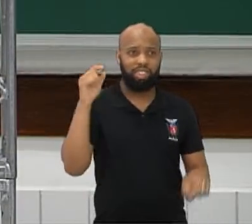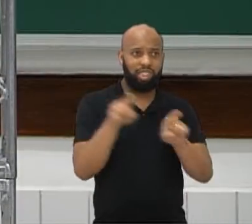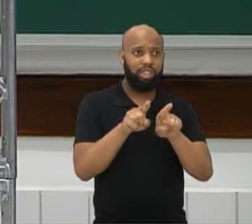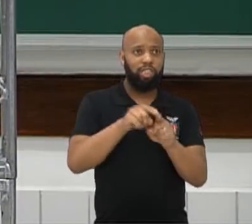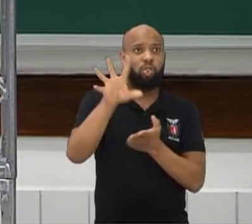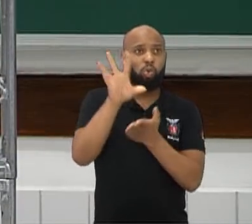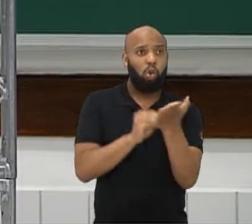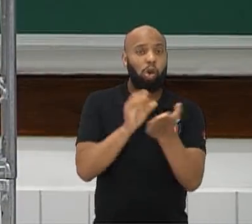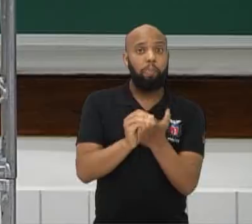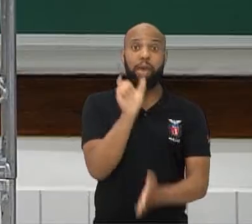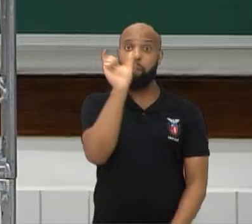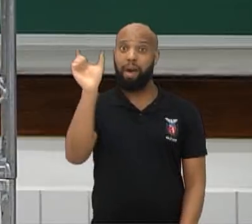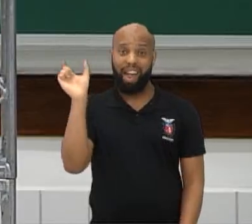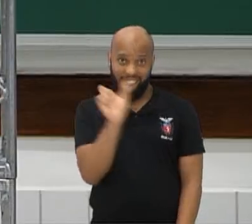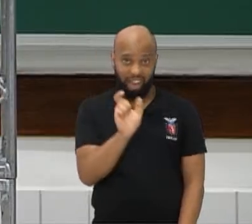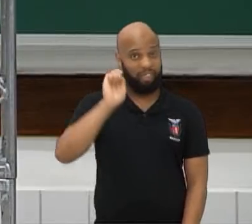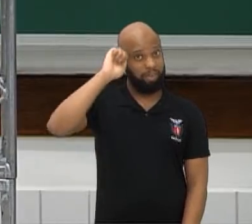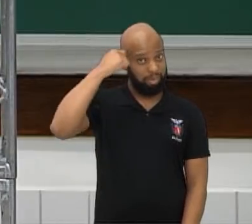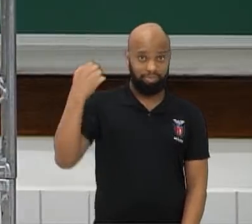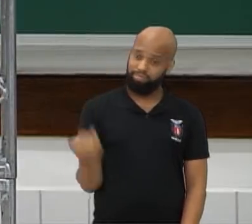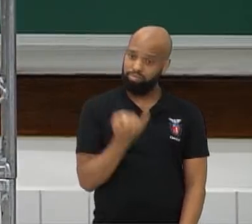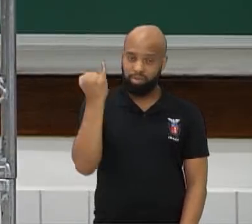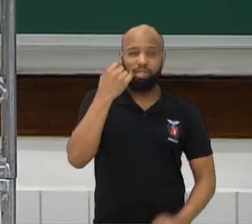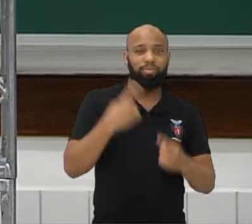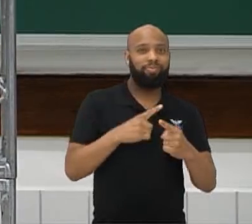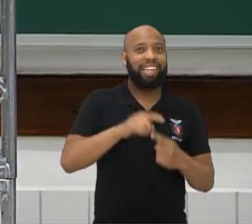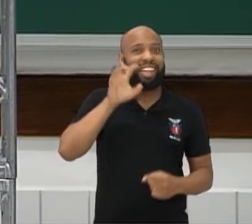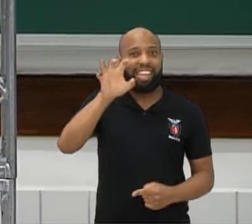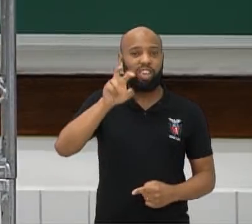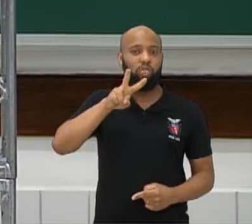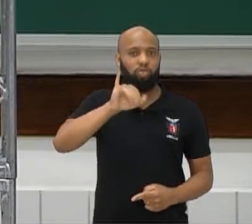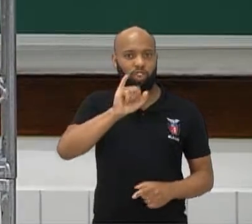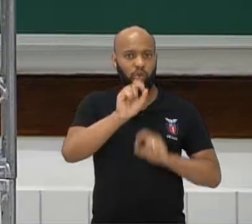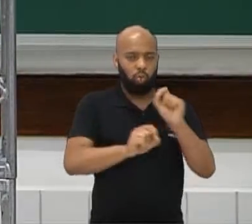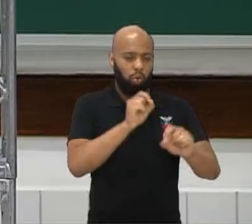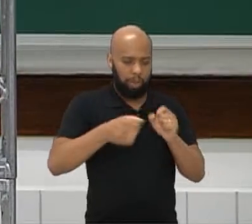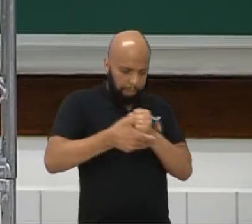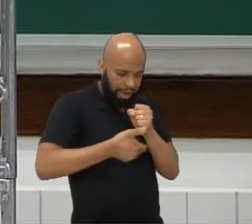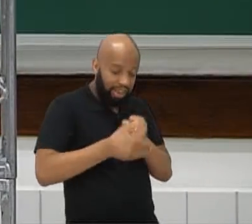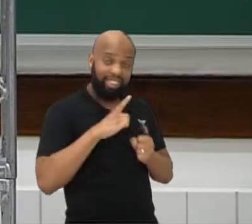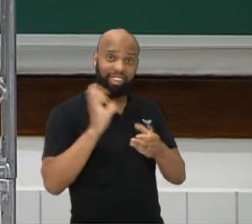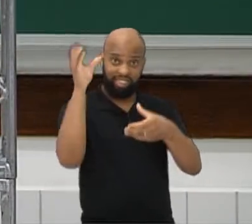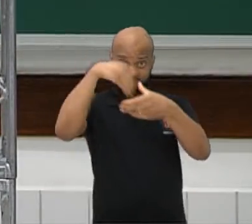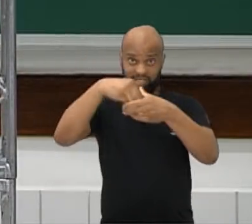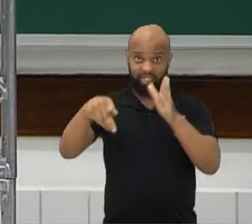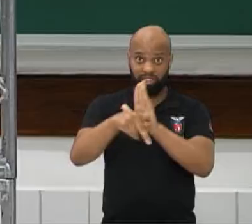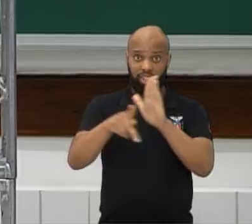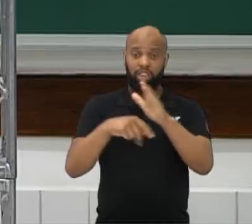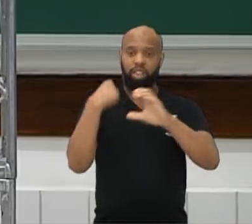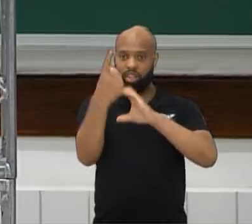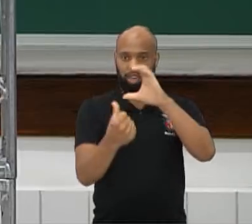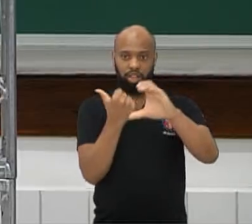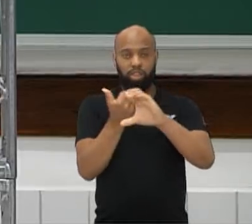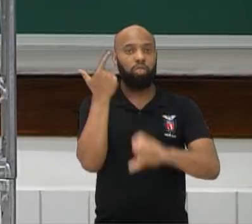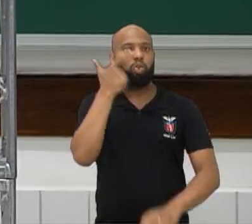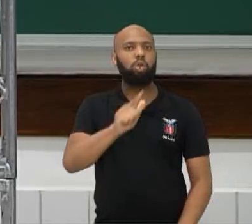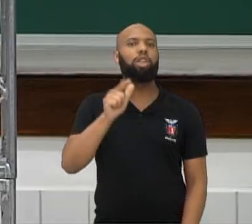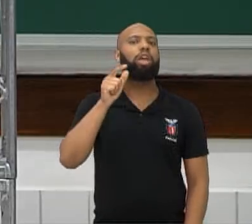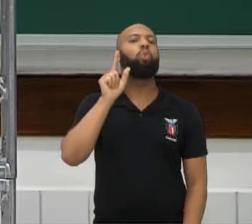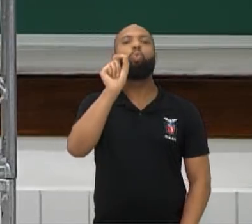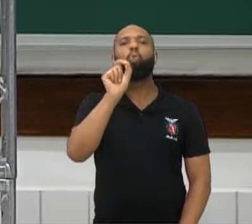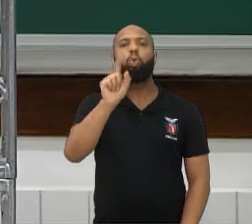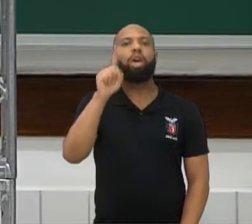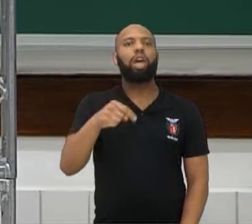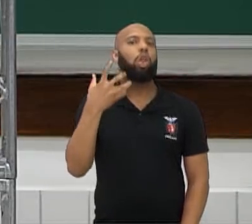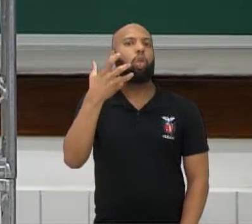nota, destaque no seu caderno, porque eles são esses instrumentos que, dentro do capitalismo, vão servir para gerar o lucro, né? Para gerar